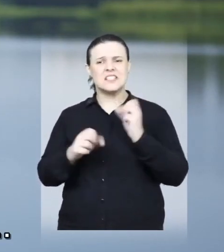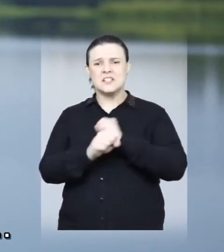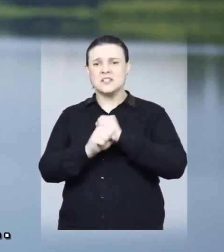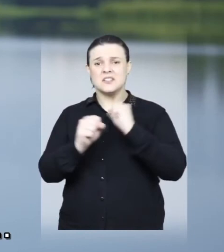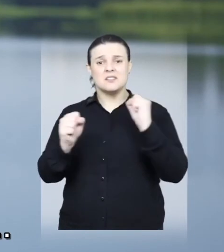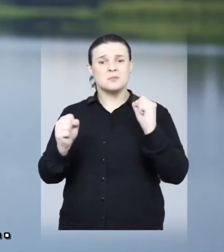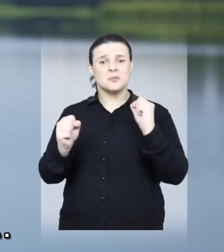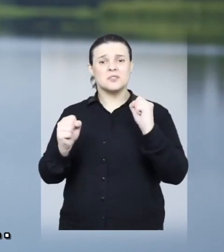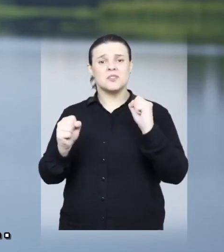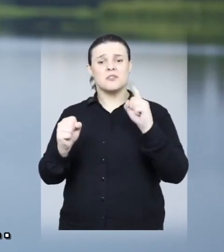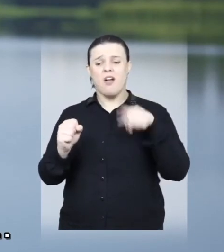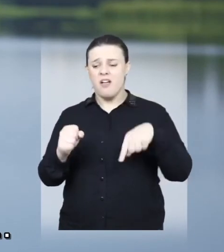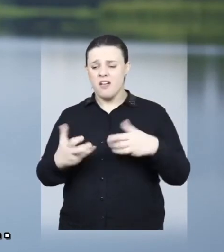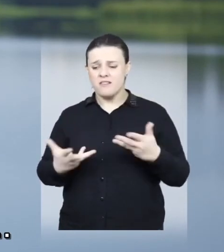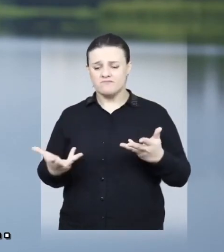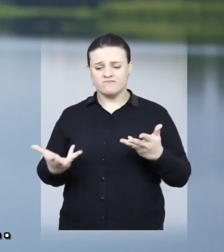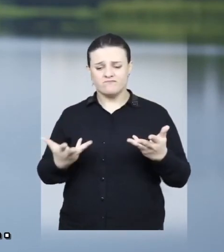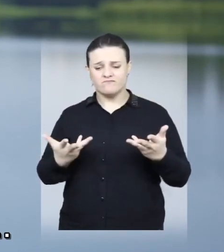é você.